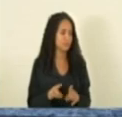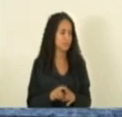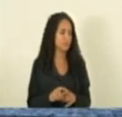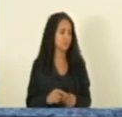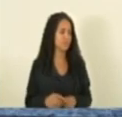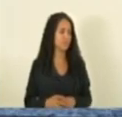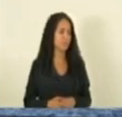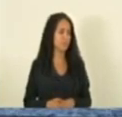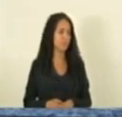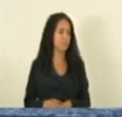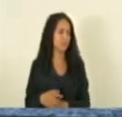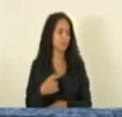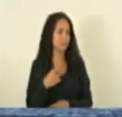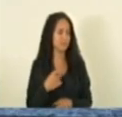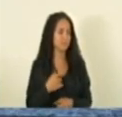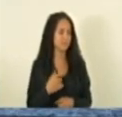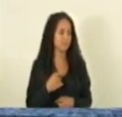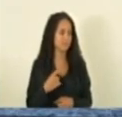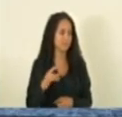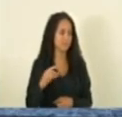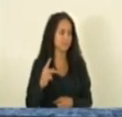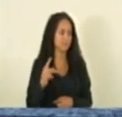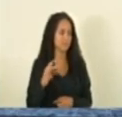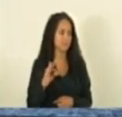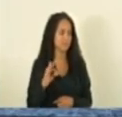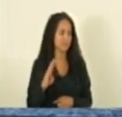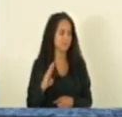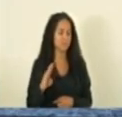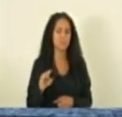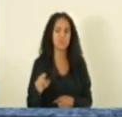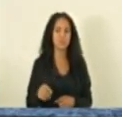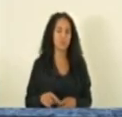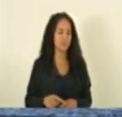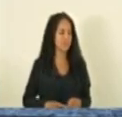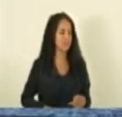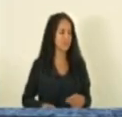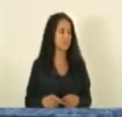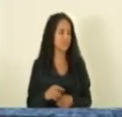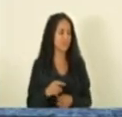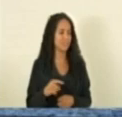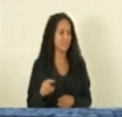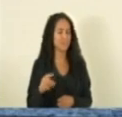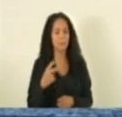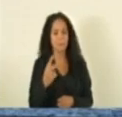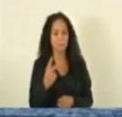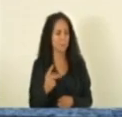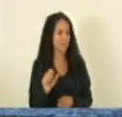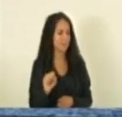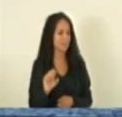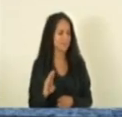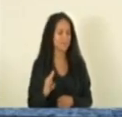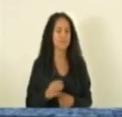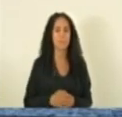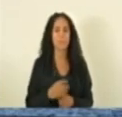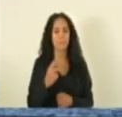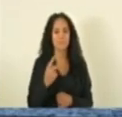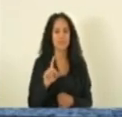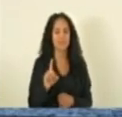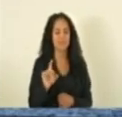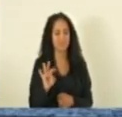Von, DC, deputado Torino Marques, PTB, deputado Bruno Lamas, PSB, deputado Luiz Durão,